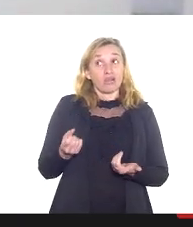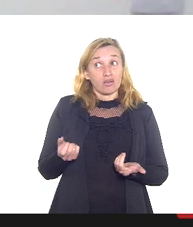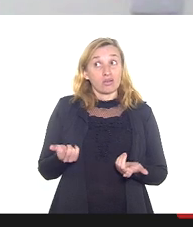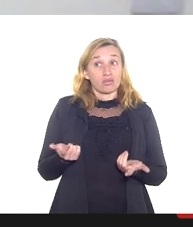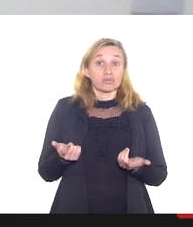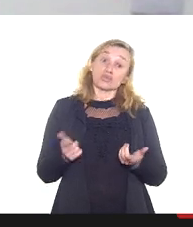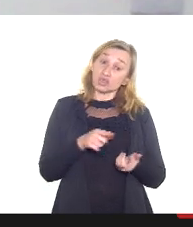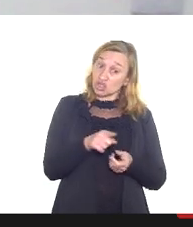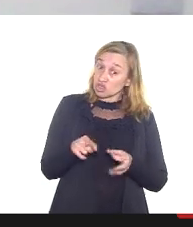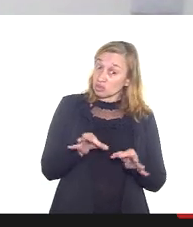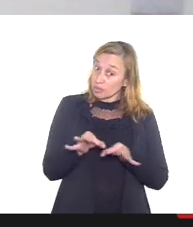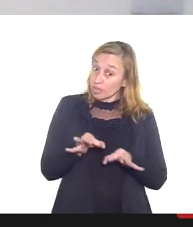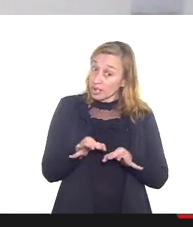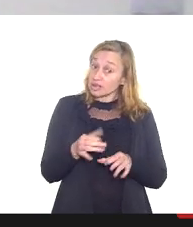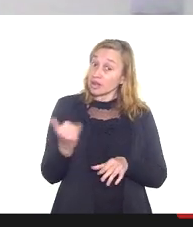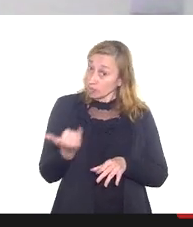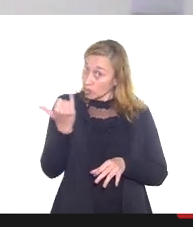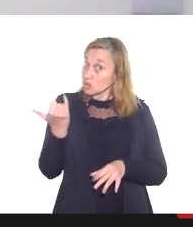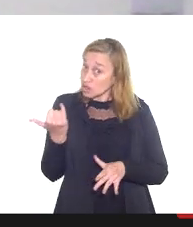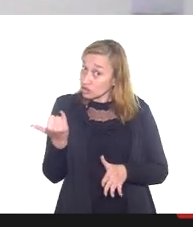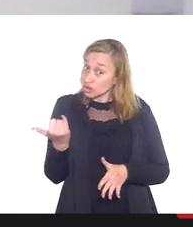estejam fazendo, que seja importante